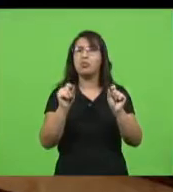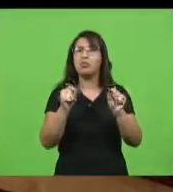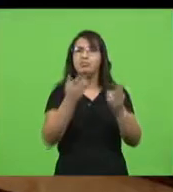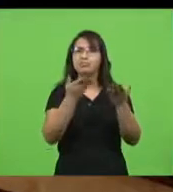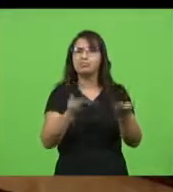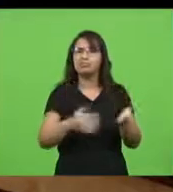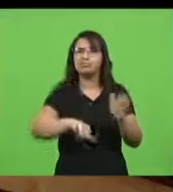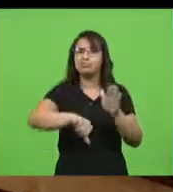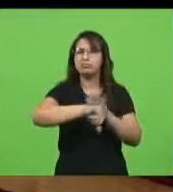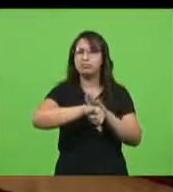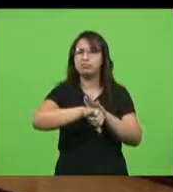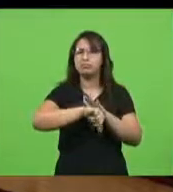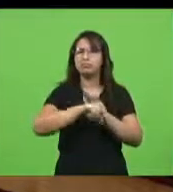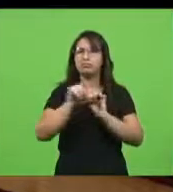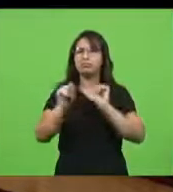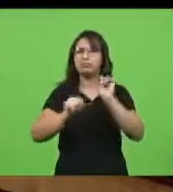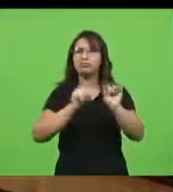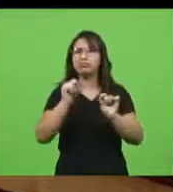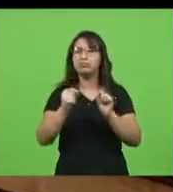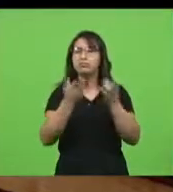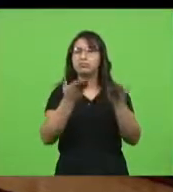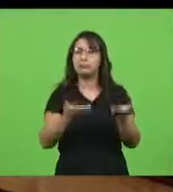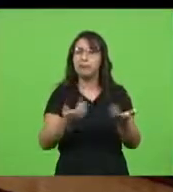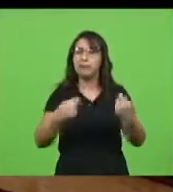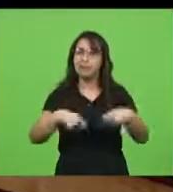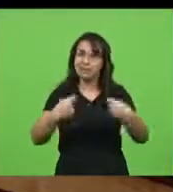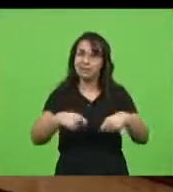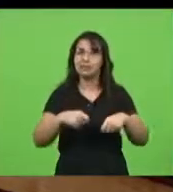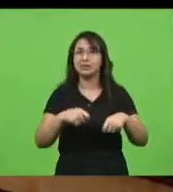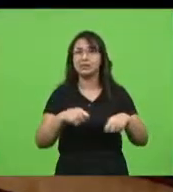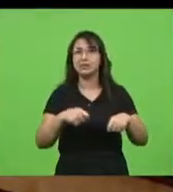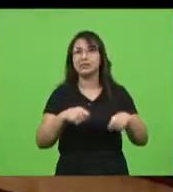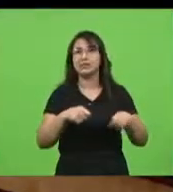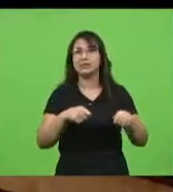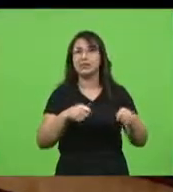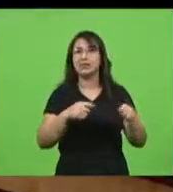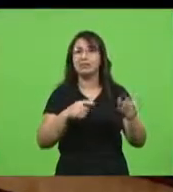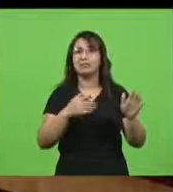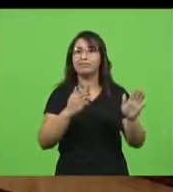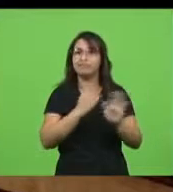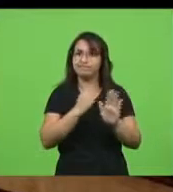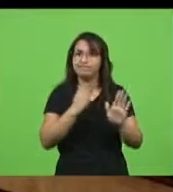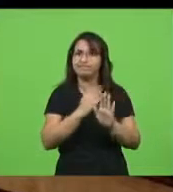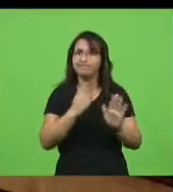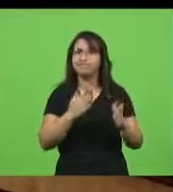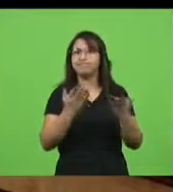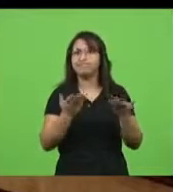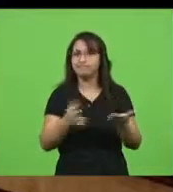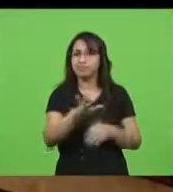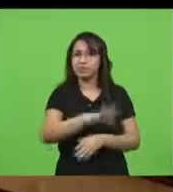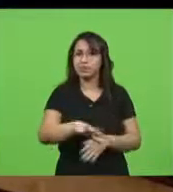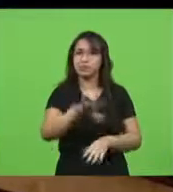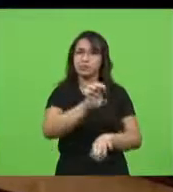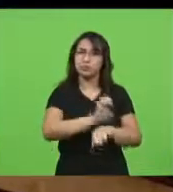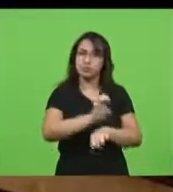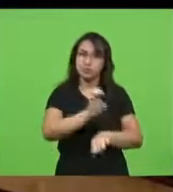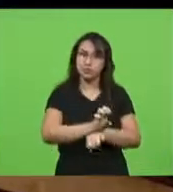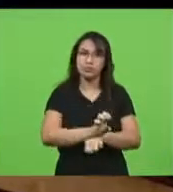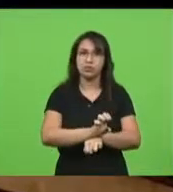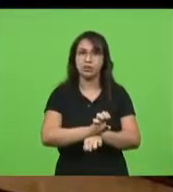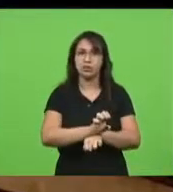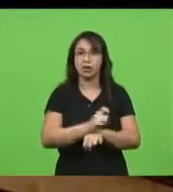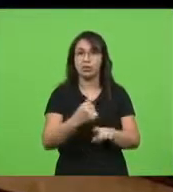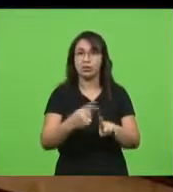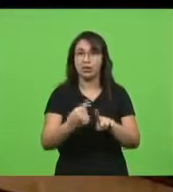hoje nesta região, até para a gente avaliar, né, uma região do Estado, já que